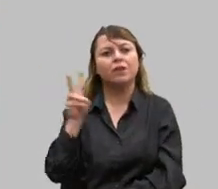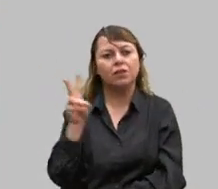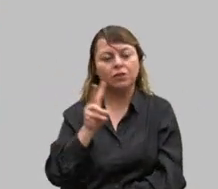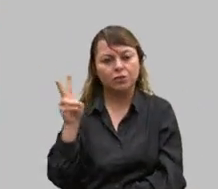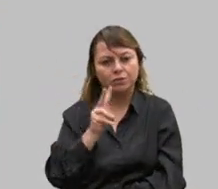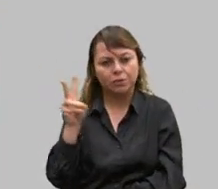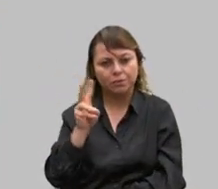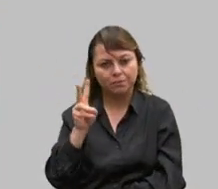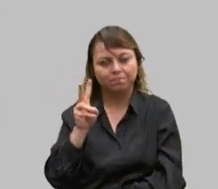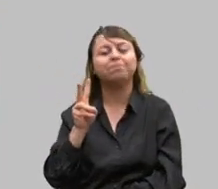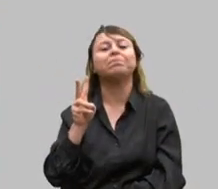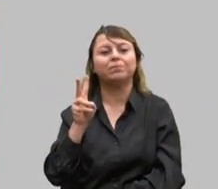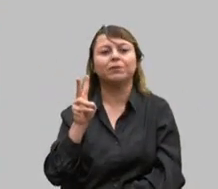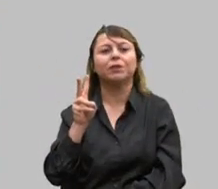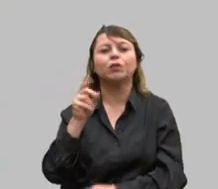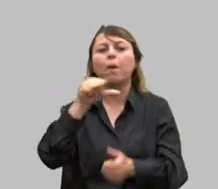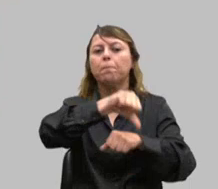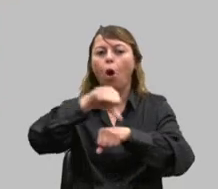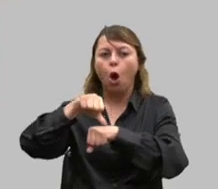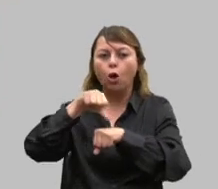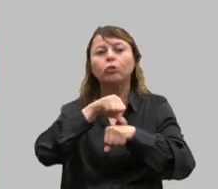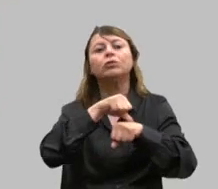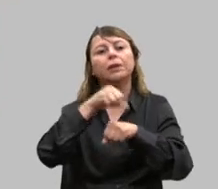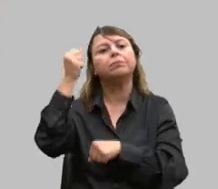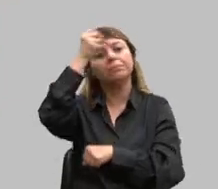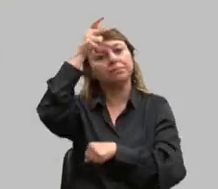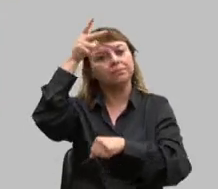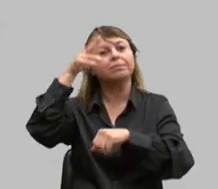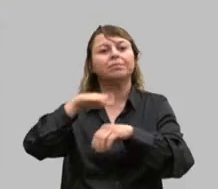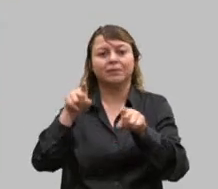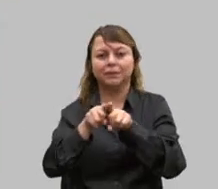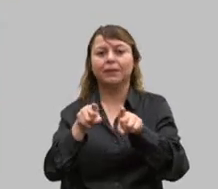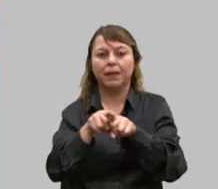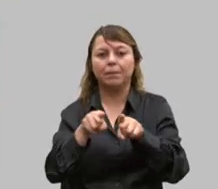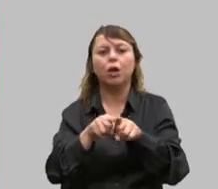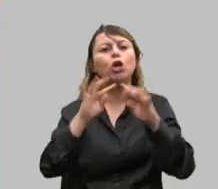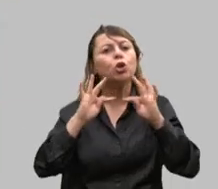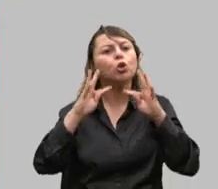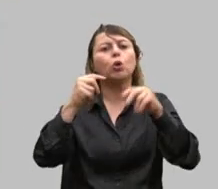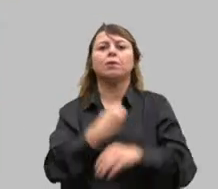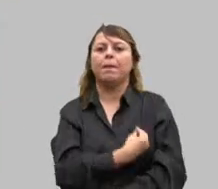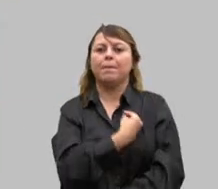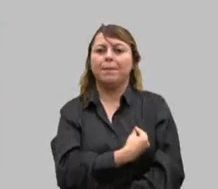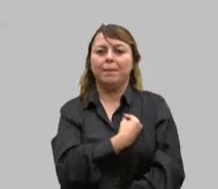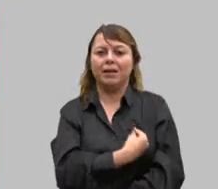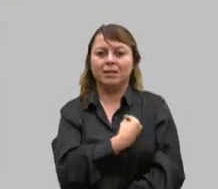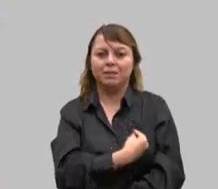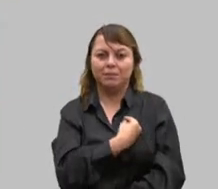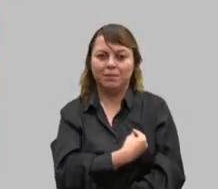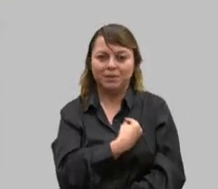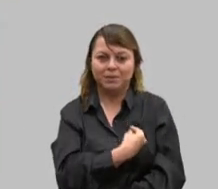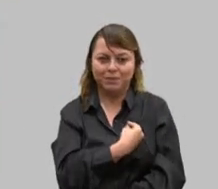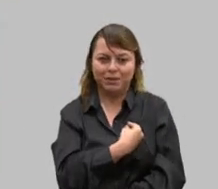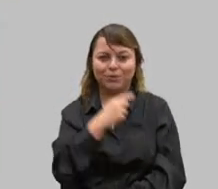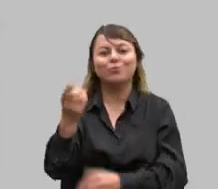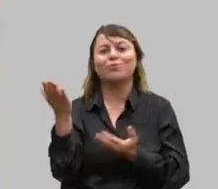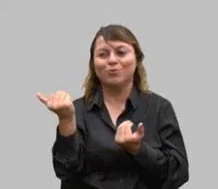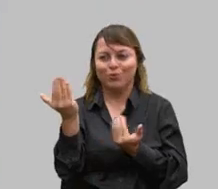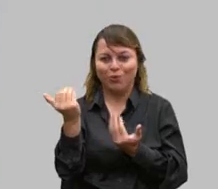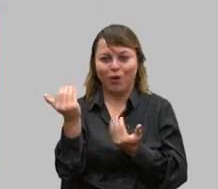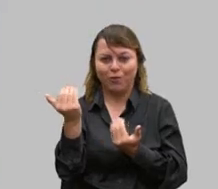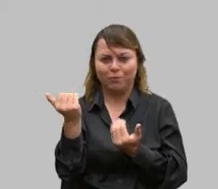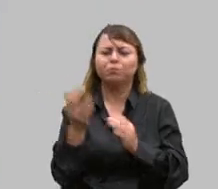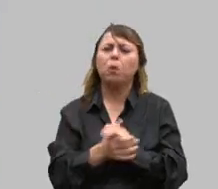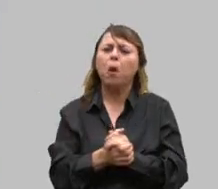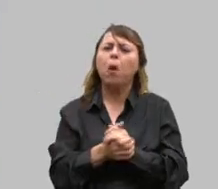respectivos polos e municípios e cumprimento também todos os participantes do Parlamento jovem como que